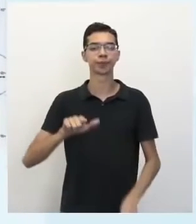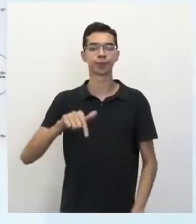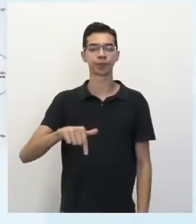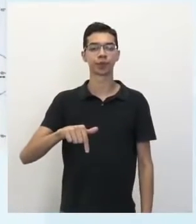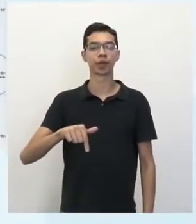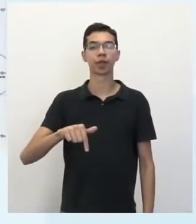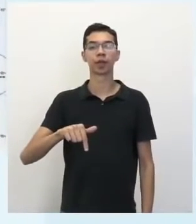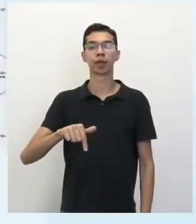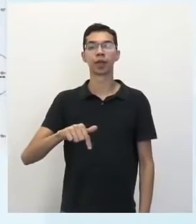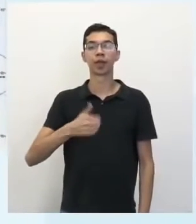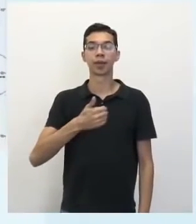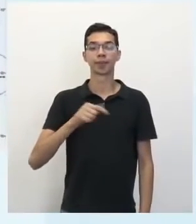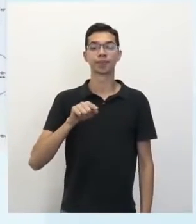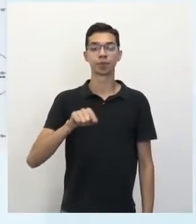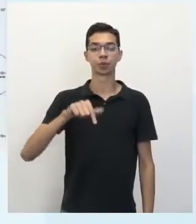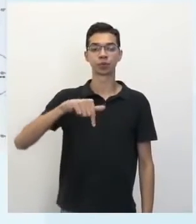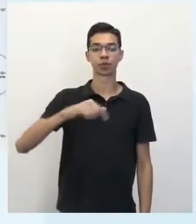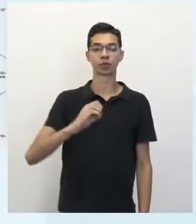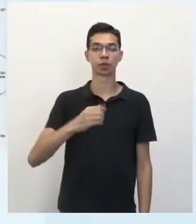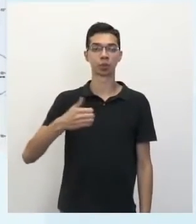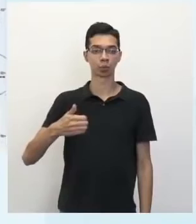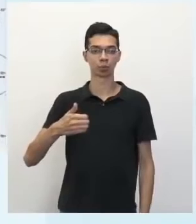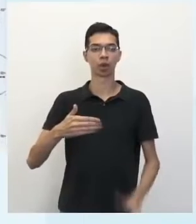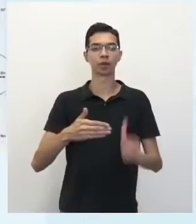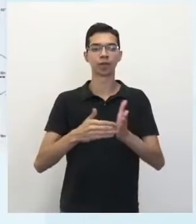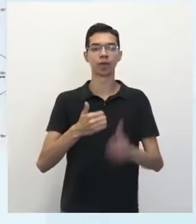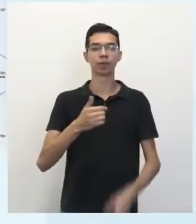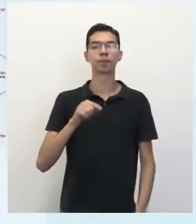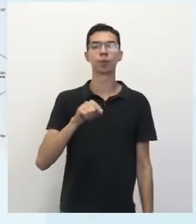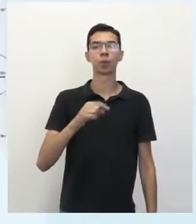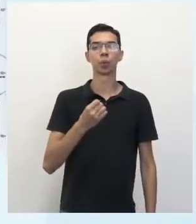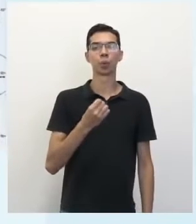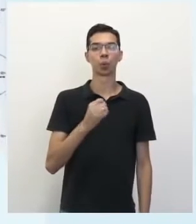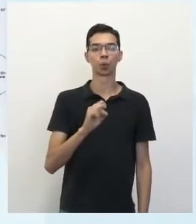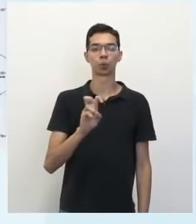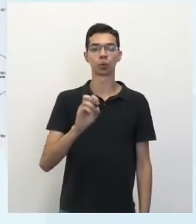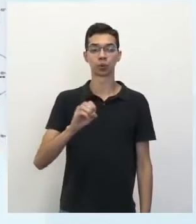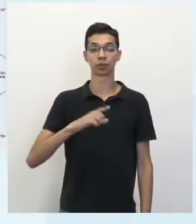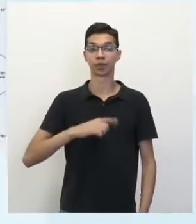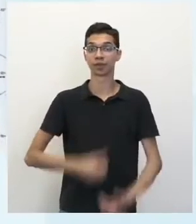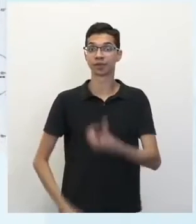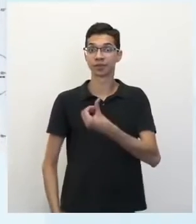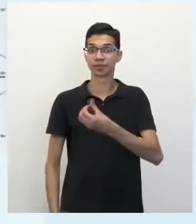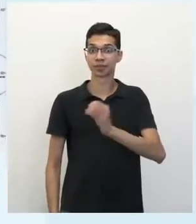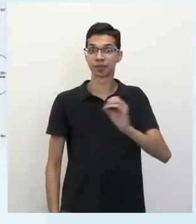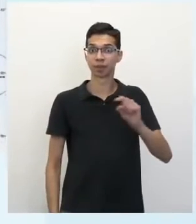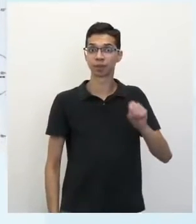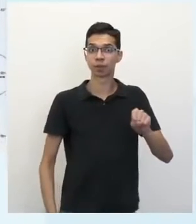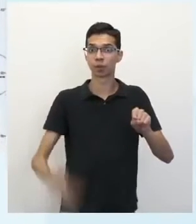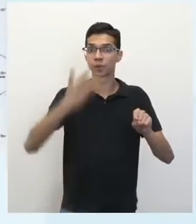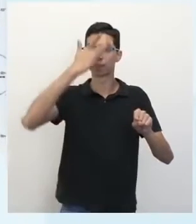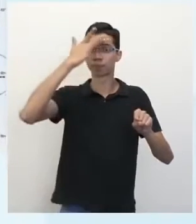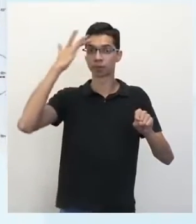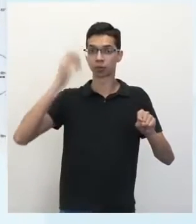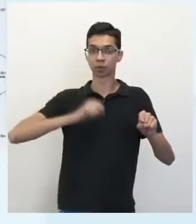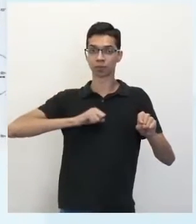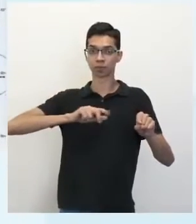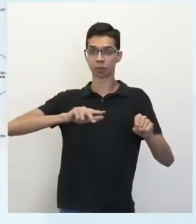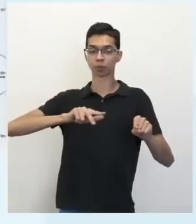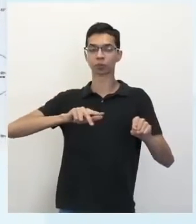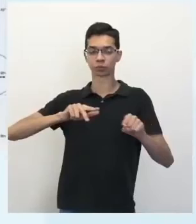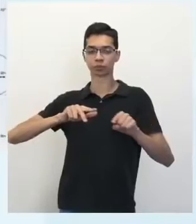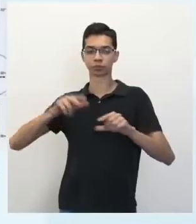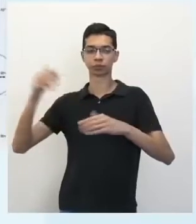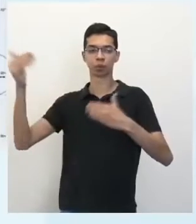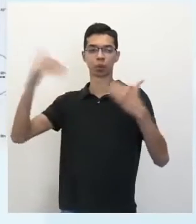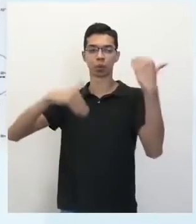a 1850, que aí vieram 600 mil portugueses. Uma imigração de massa, de